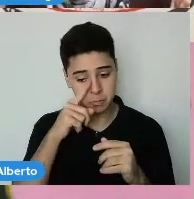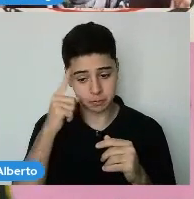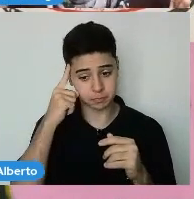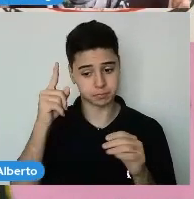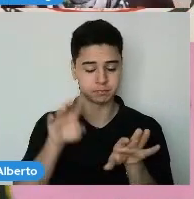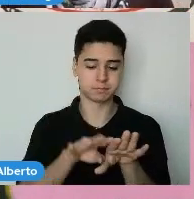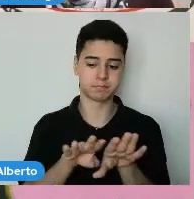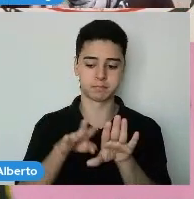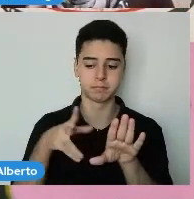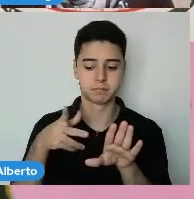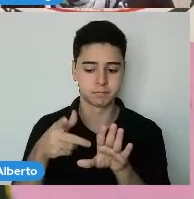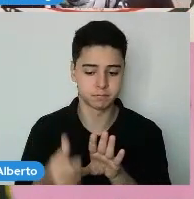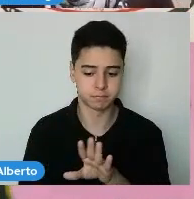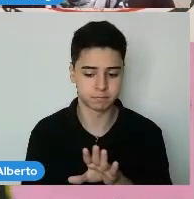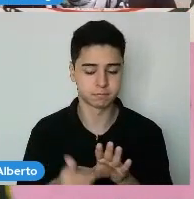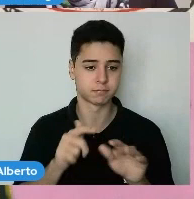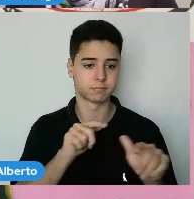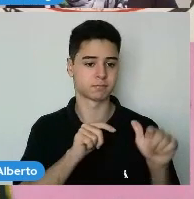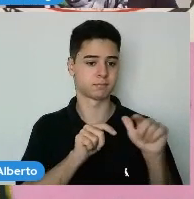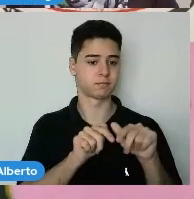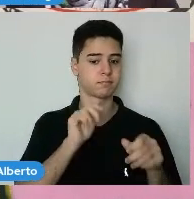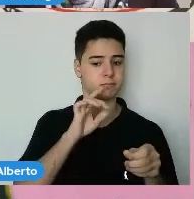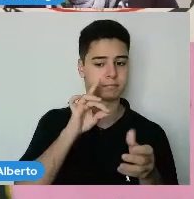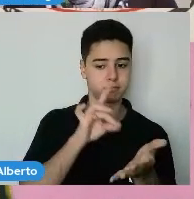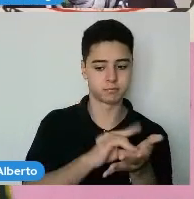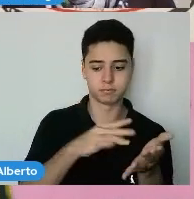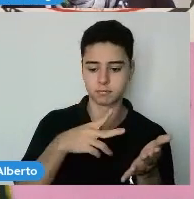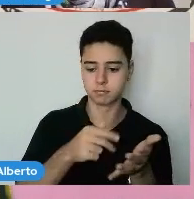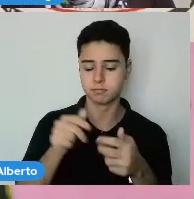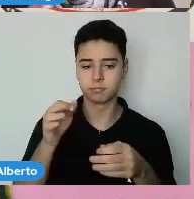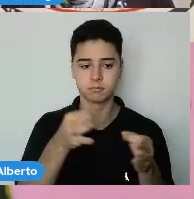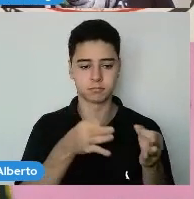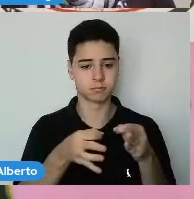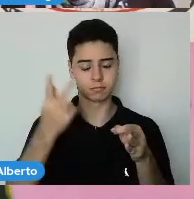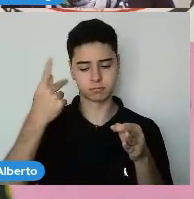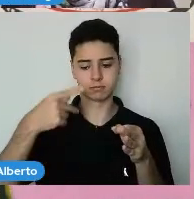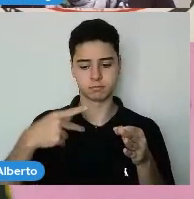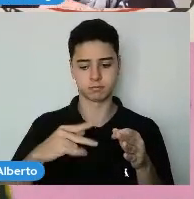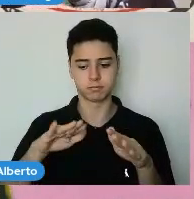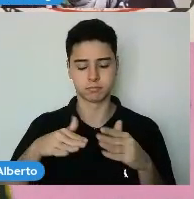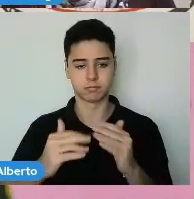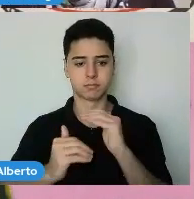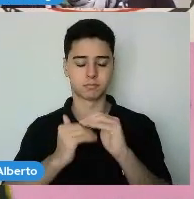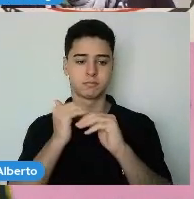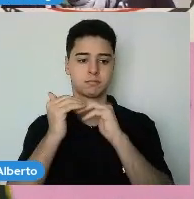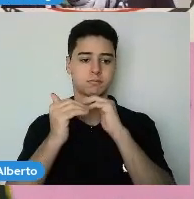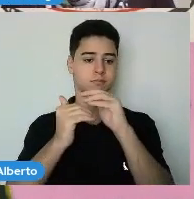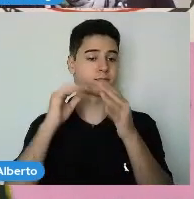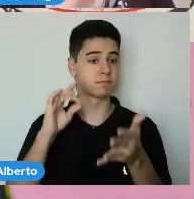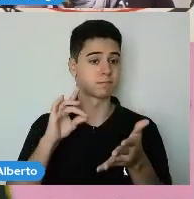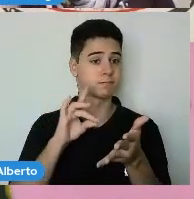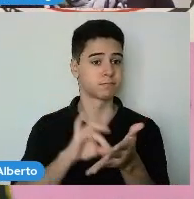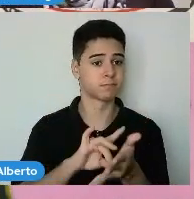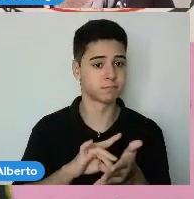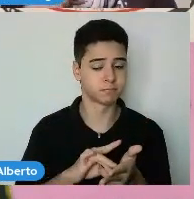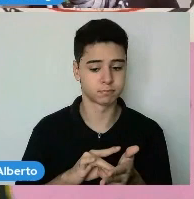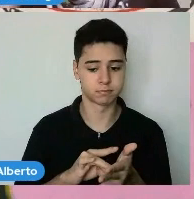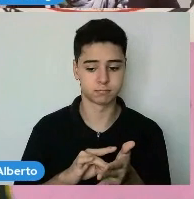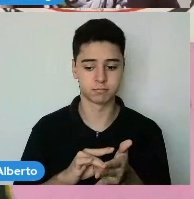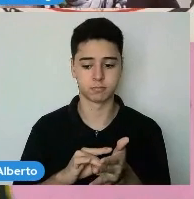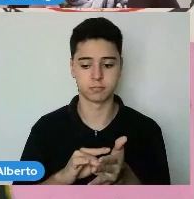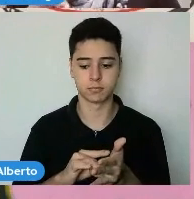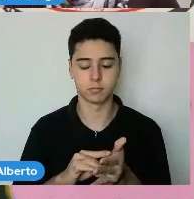conceituais. E trabalha muito com a figuração e constrói, né,